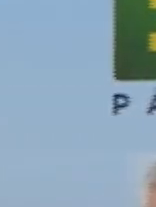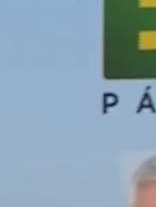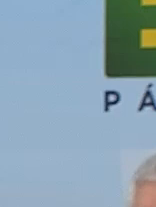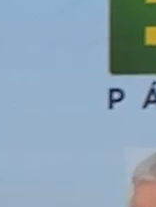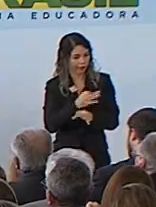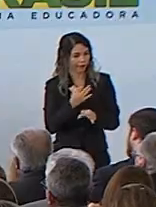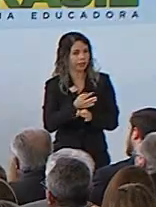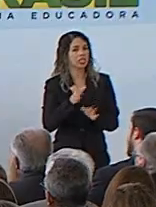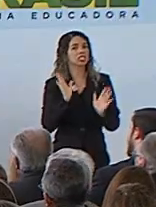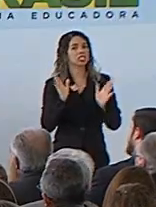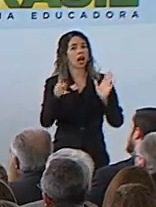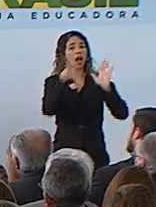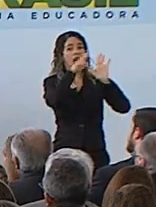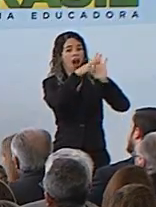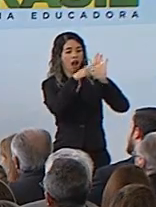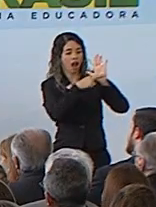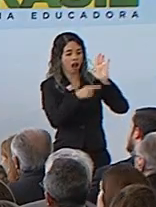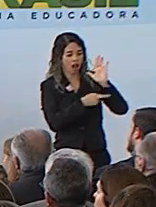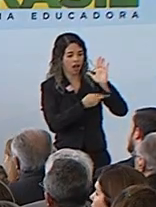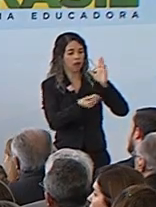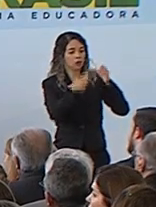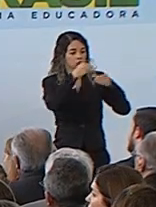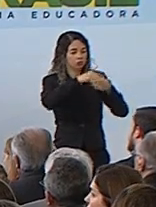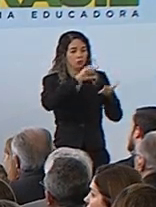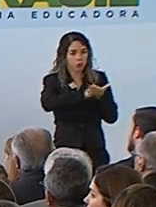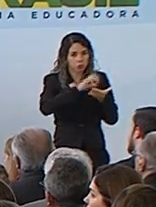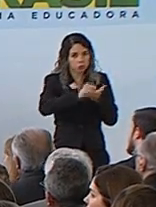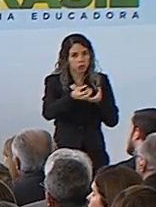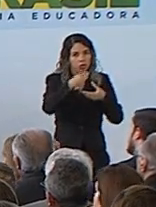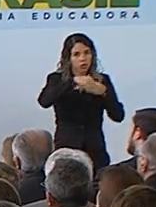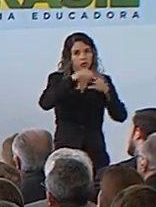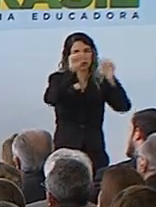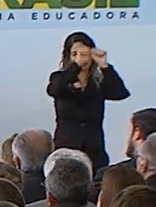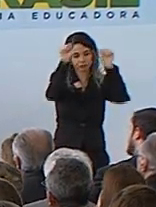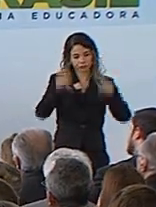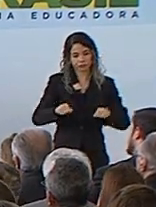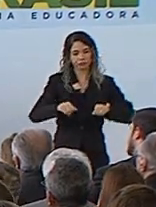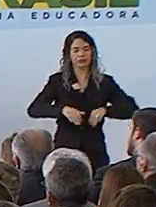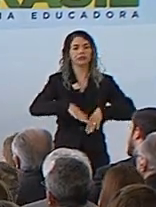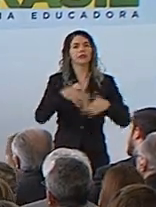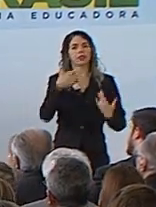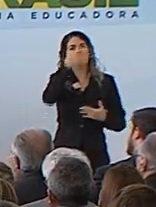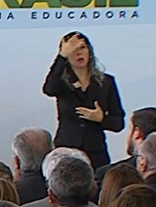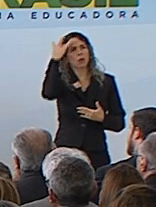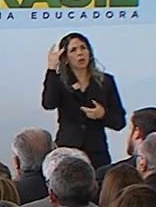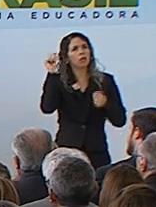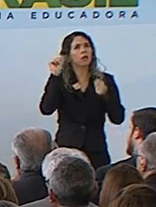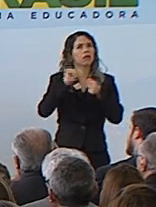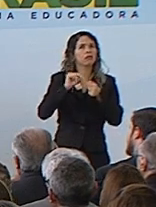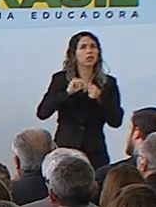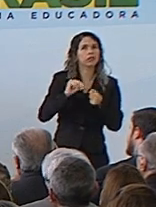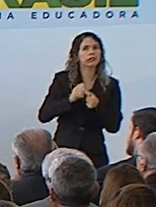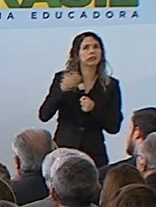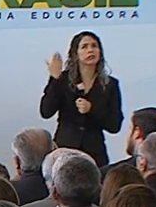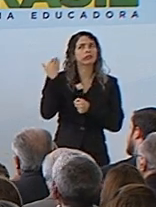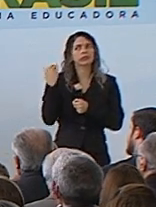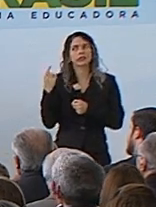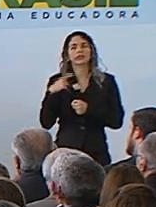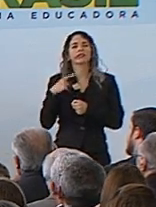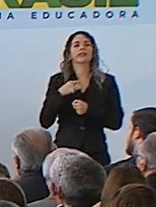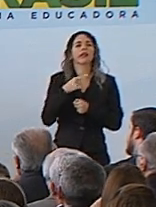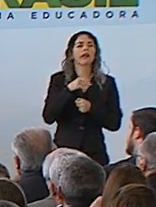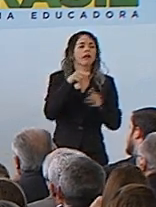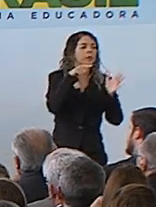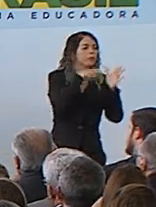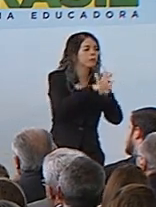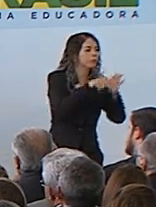suas regras no sistema então aquilo que o usuário fazia o empreendedor fazia de ter que ir em balcão em